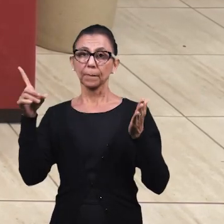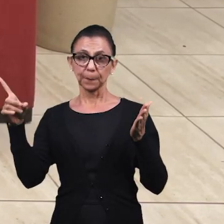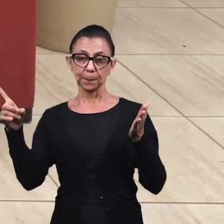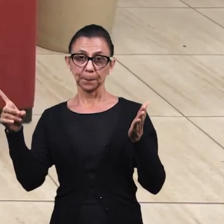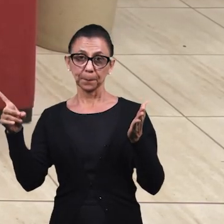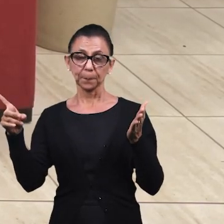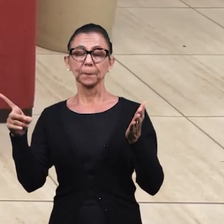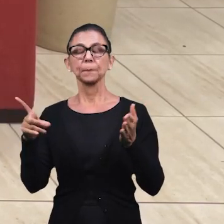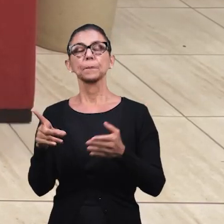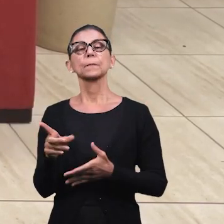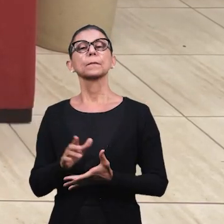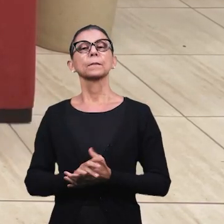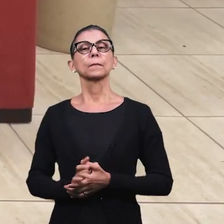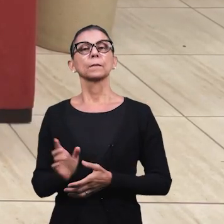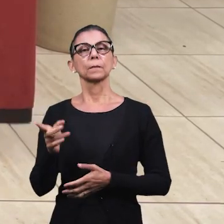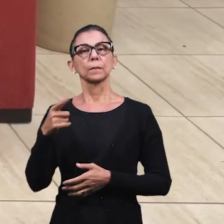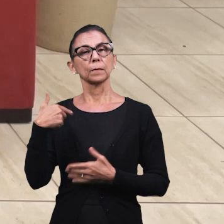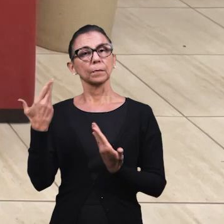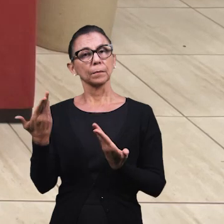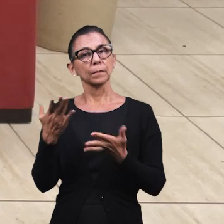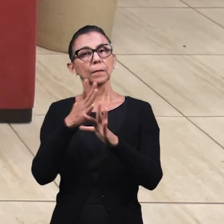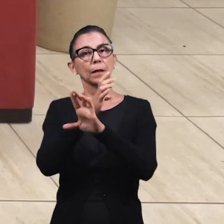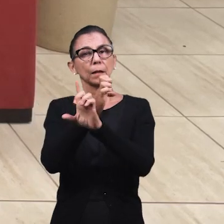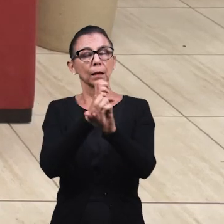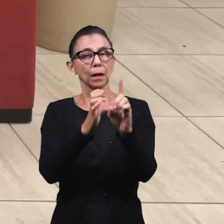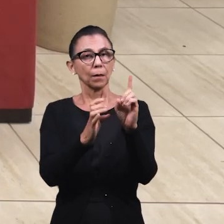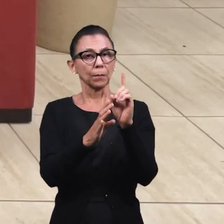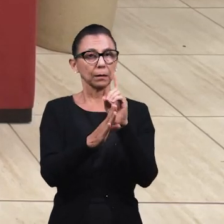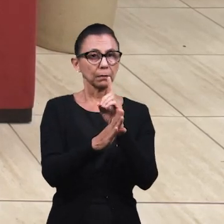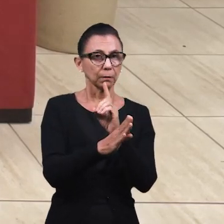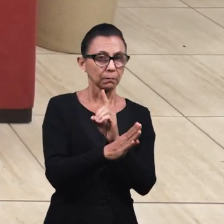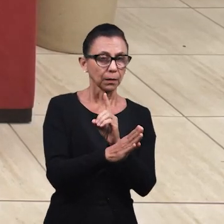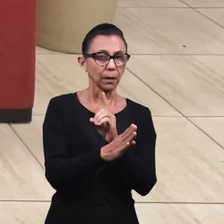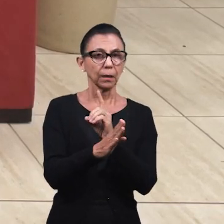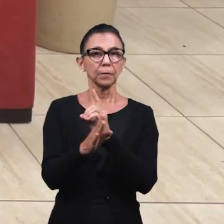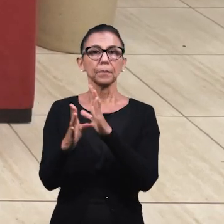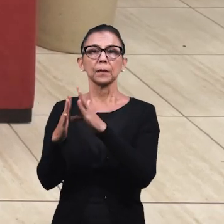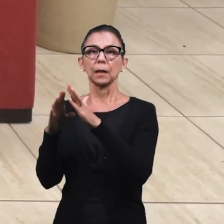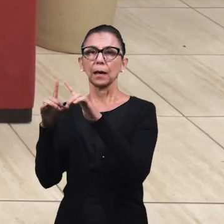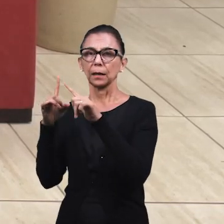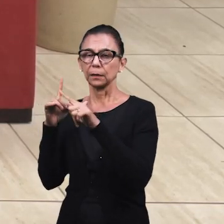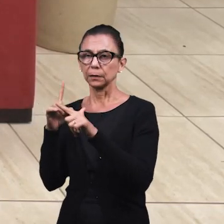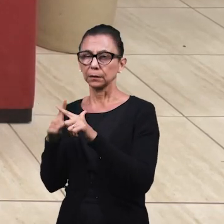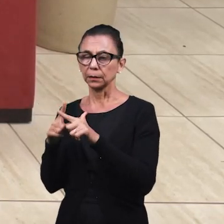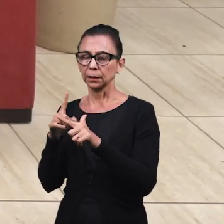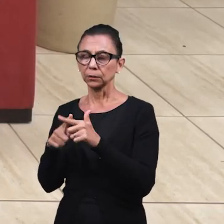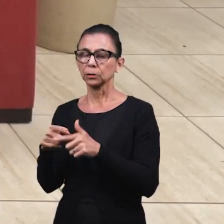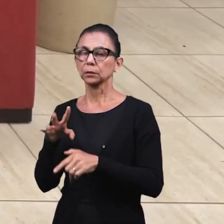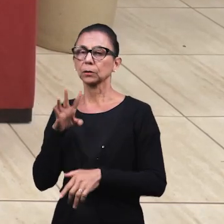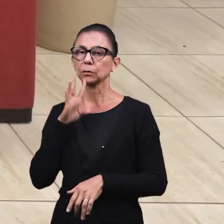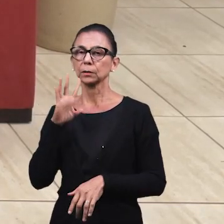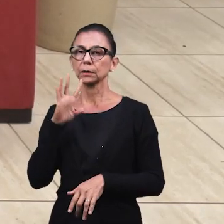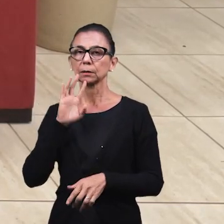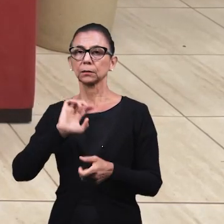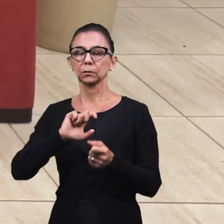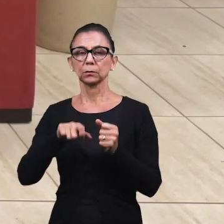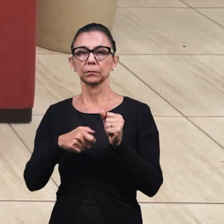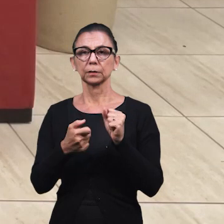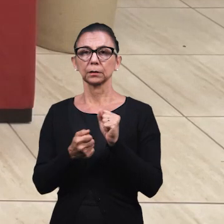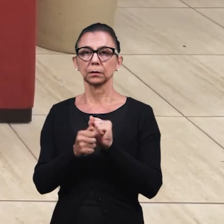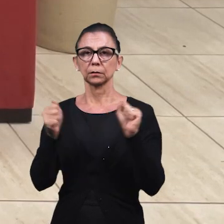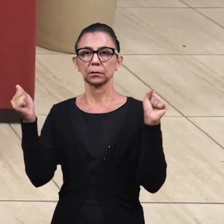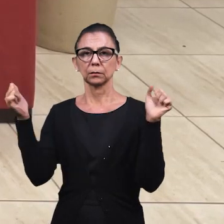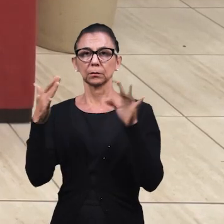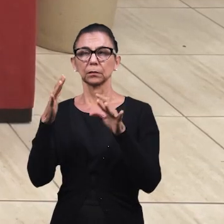na contribuição dos nossos irmãos, a igreja, através da Escola Bíblica Dominical, tem encontrado esta porta aberta para conhecer os